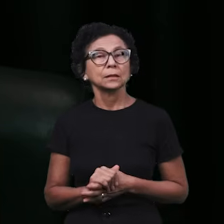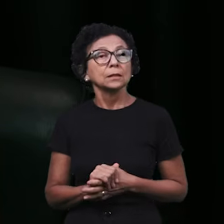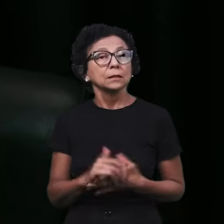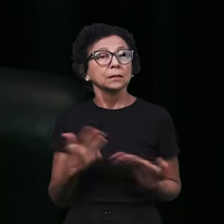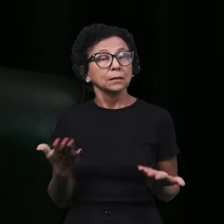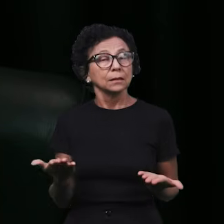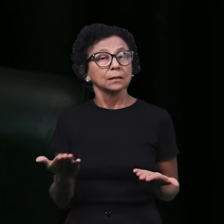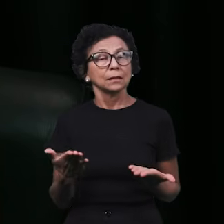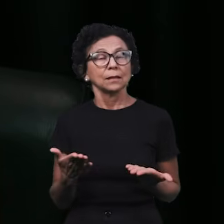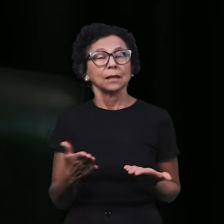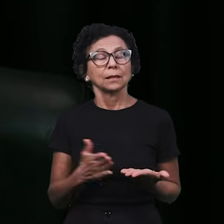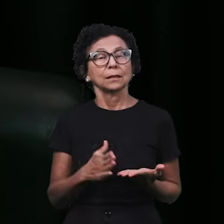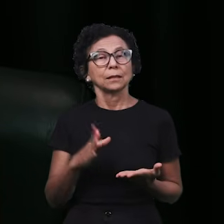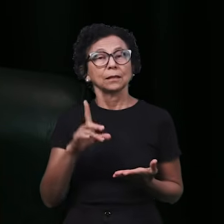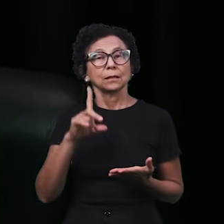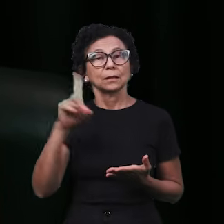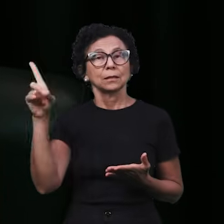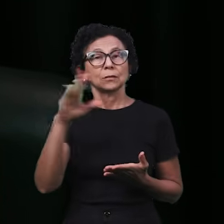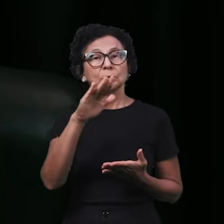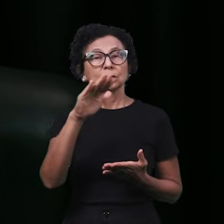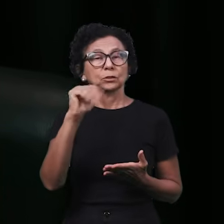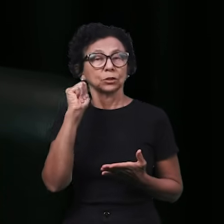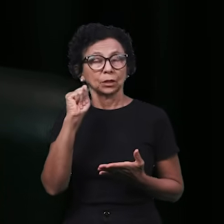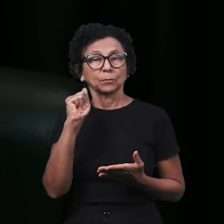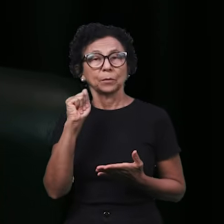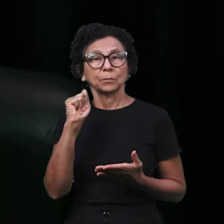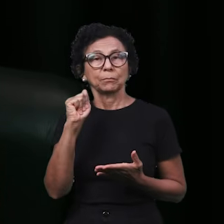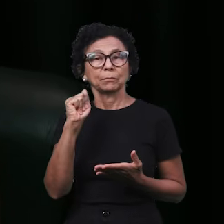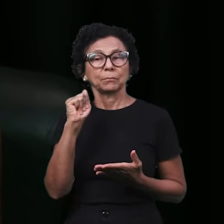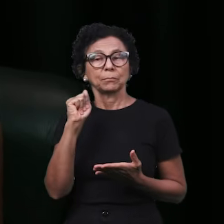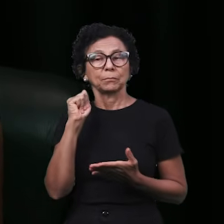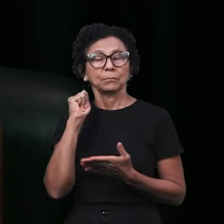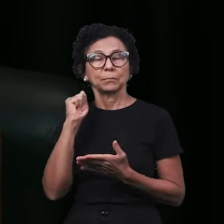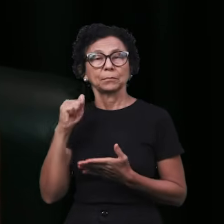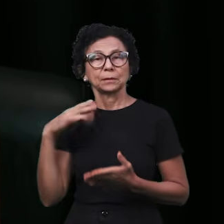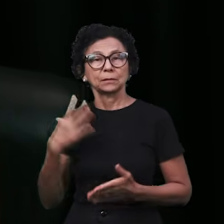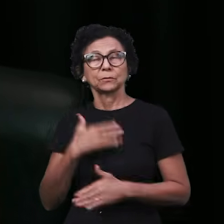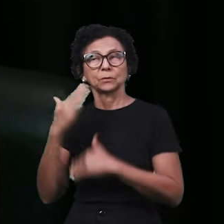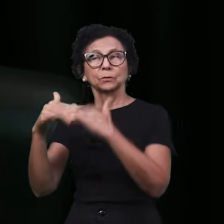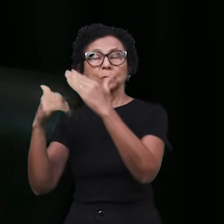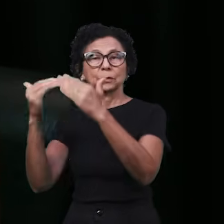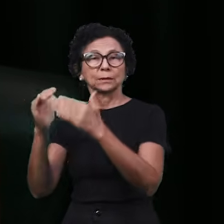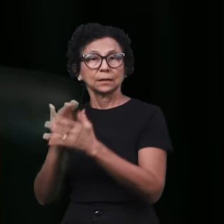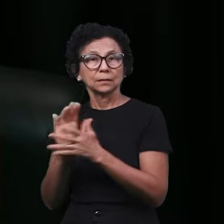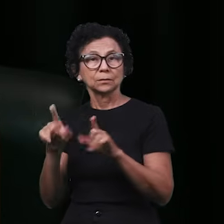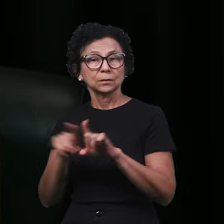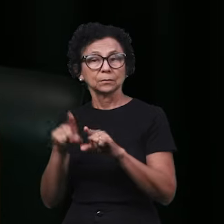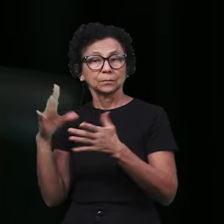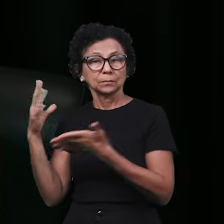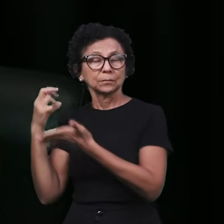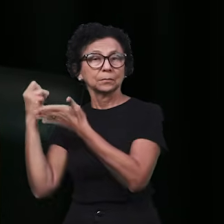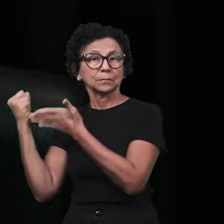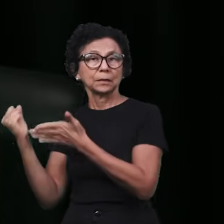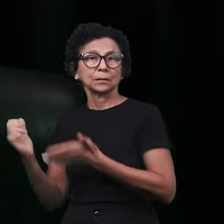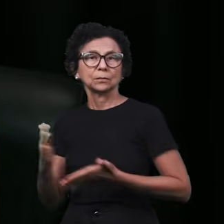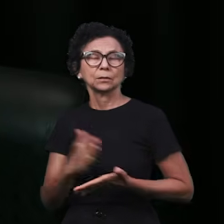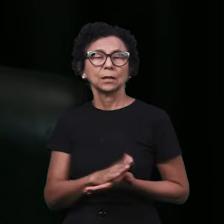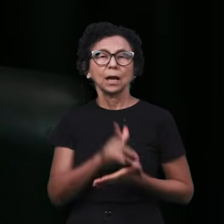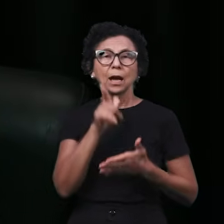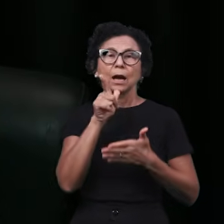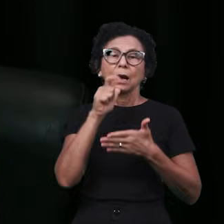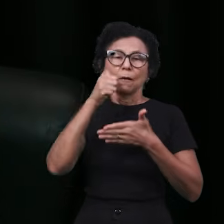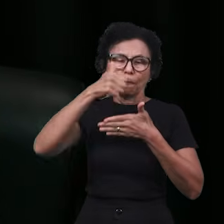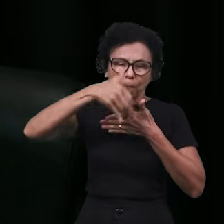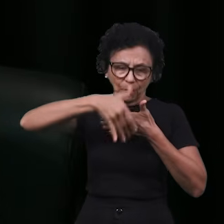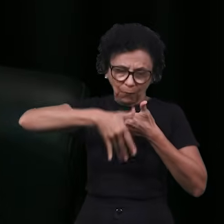e o arrebatamento também, quando o Senhor chama eles. Aí, quando fala assim, vou que acha uma rica fonte, essa fonte, igual o Mabri falou, ele já está descrito lá no